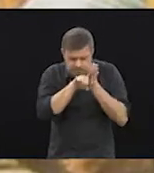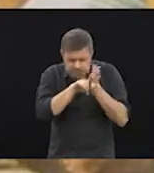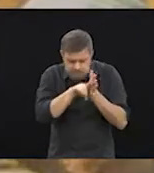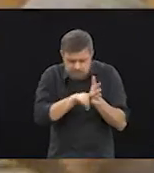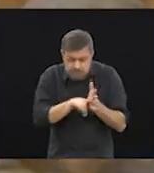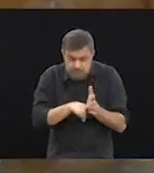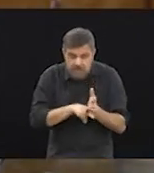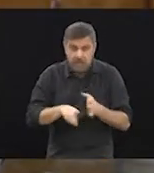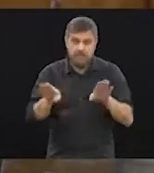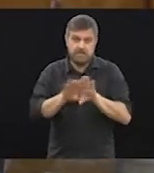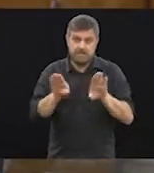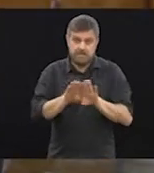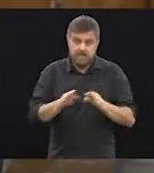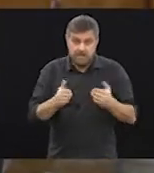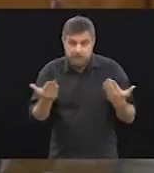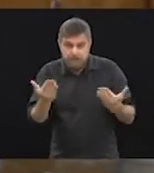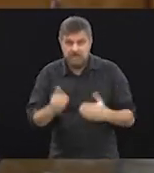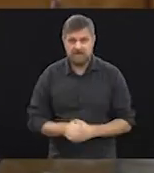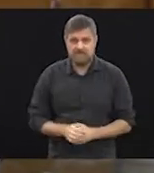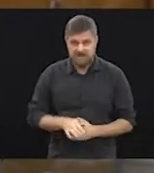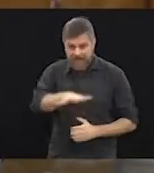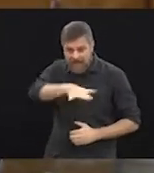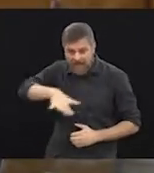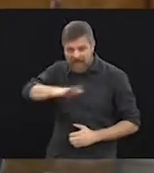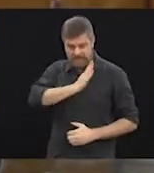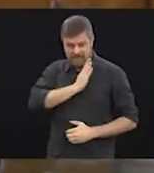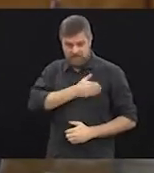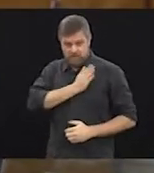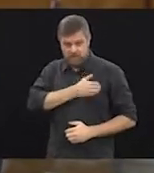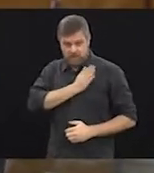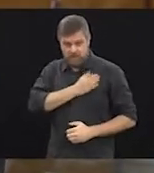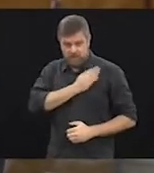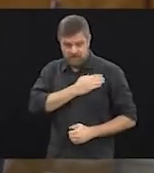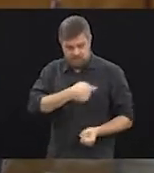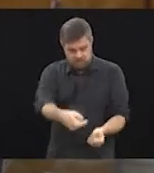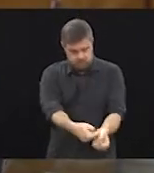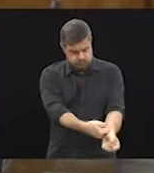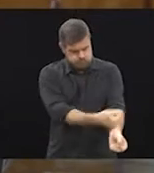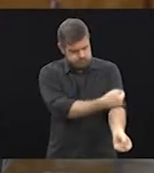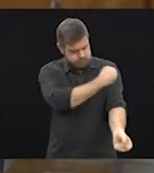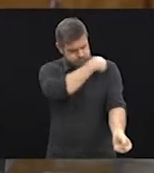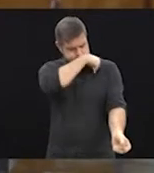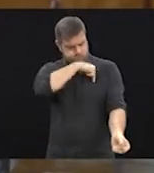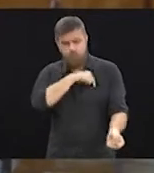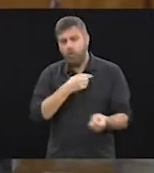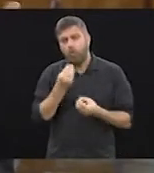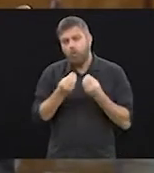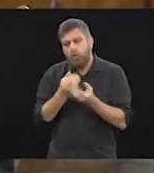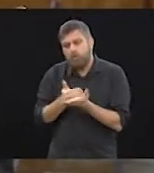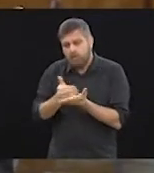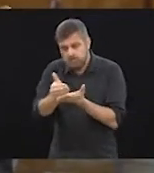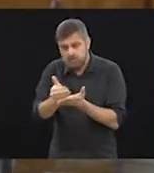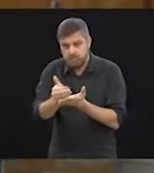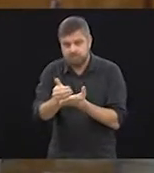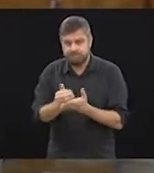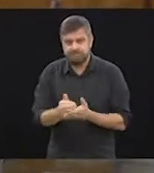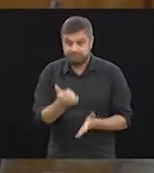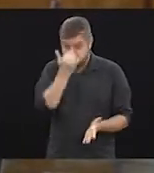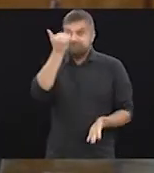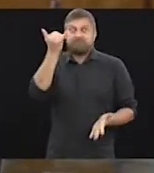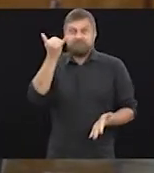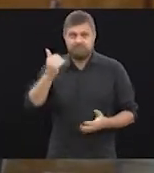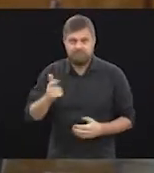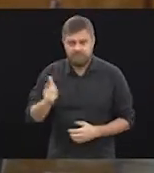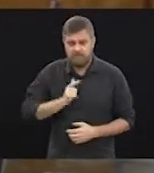sentido, mas a cardiologia intervencionista, ela nasceu por um acaso.